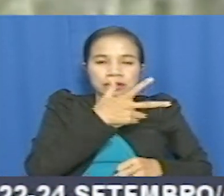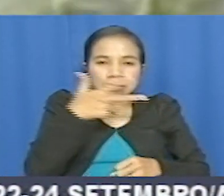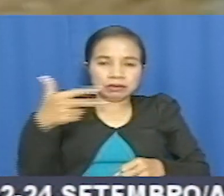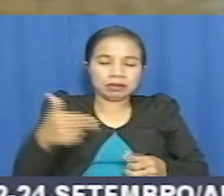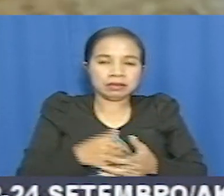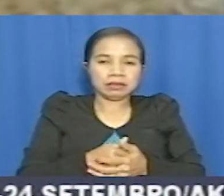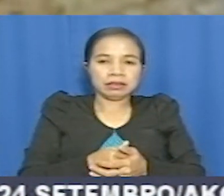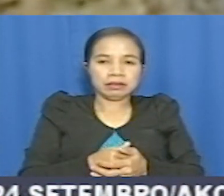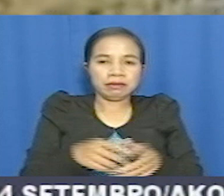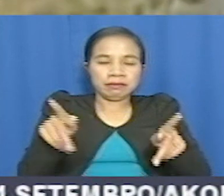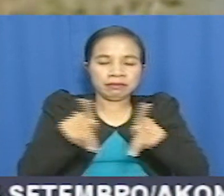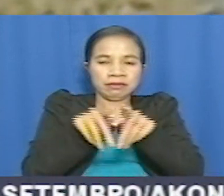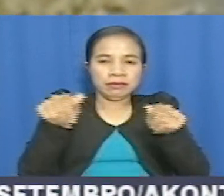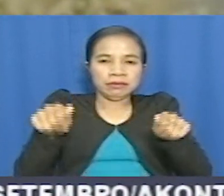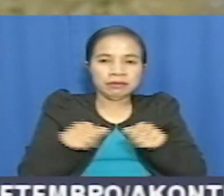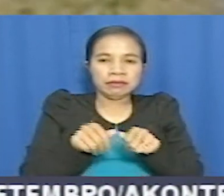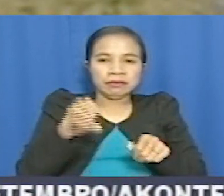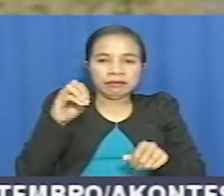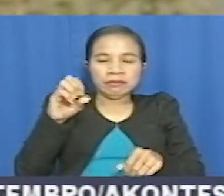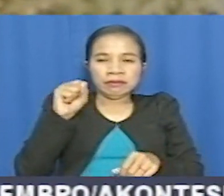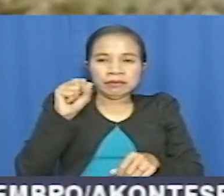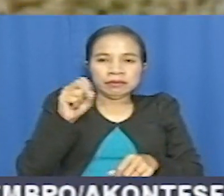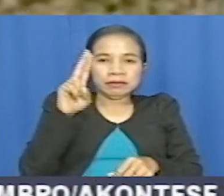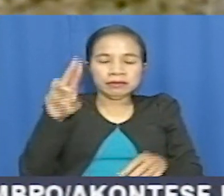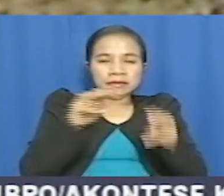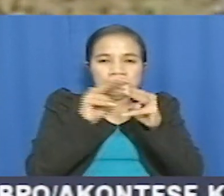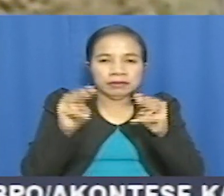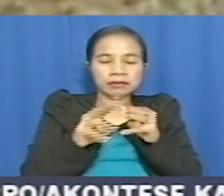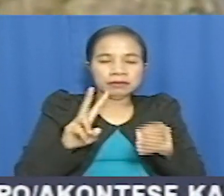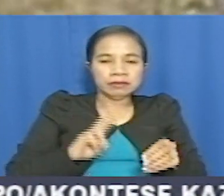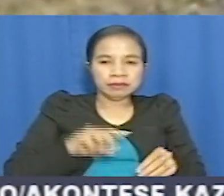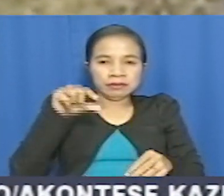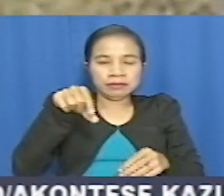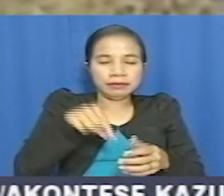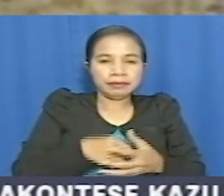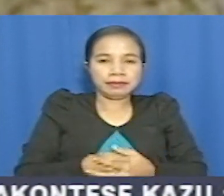Waibobo, posto administrativo Osu, município Viqueque.